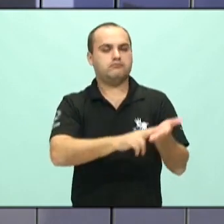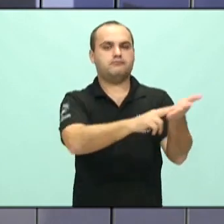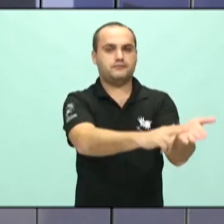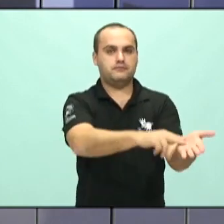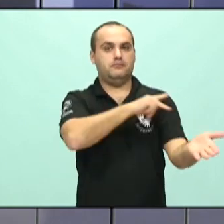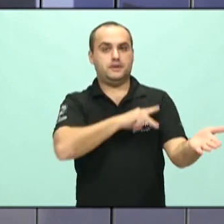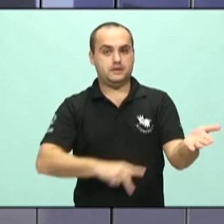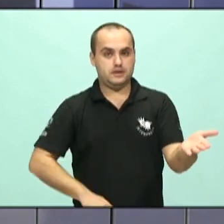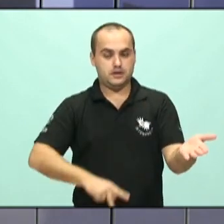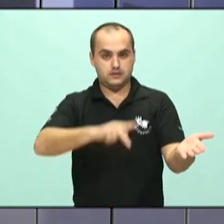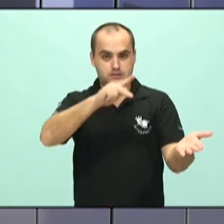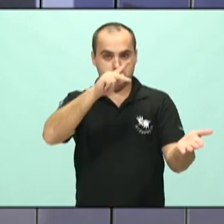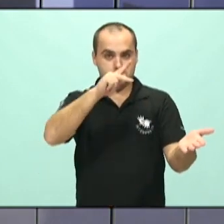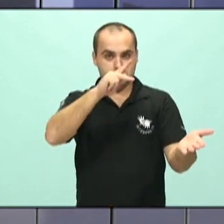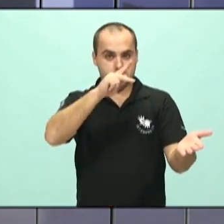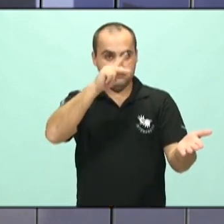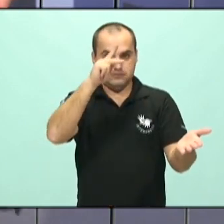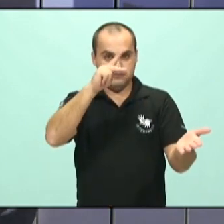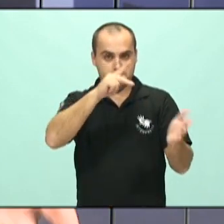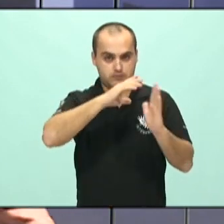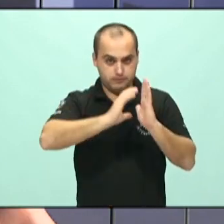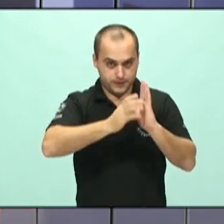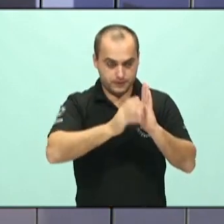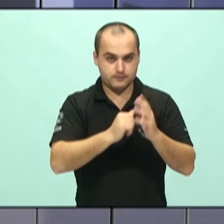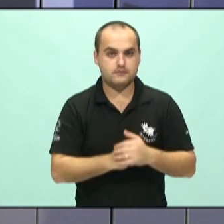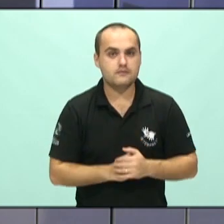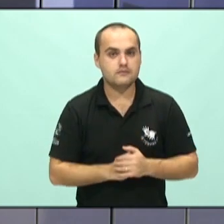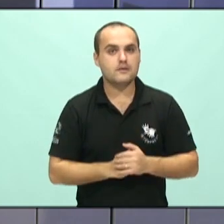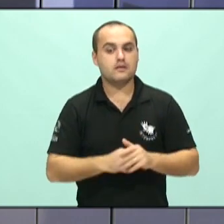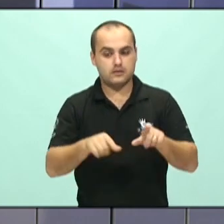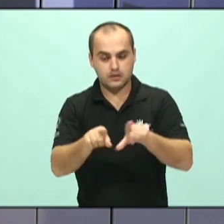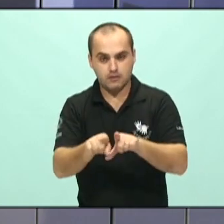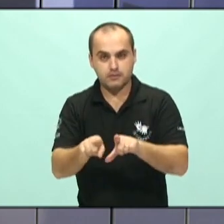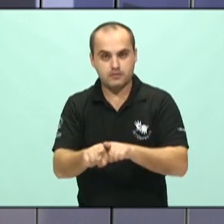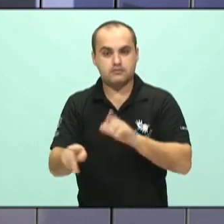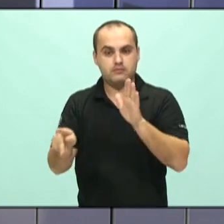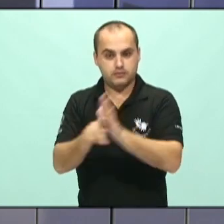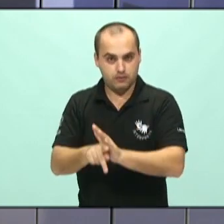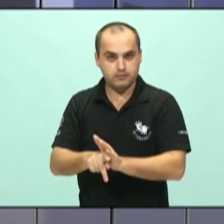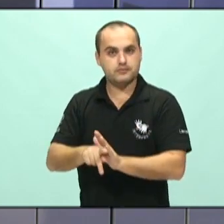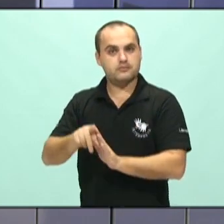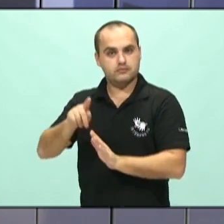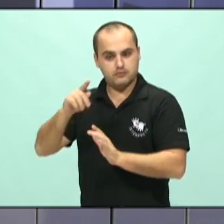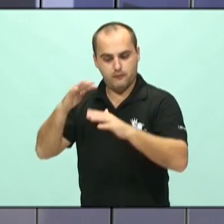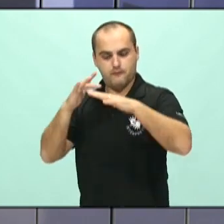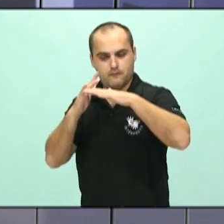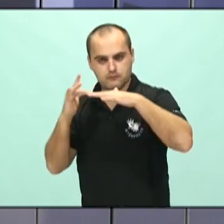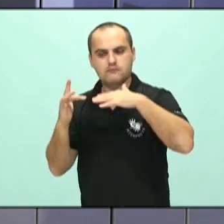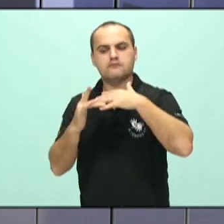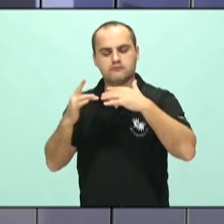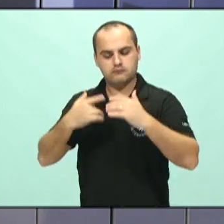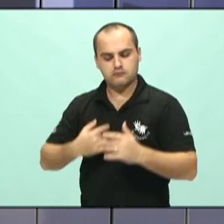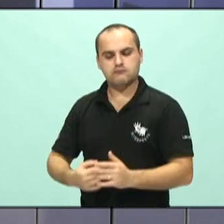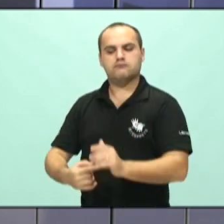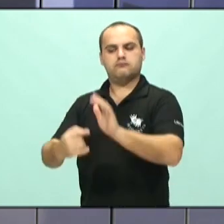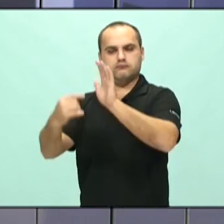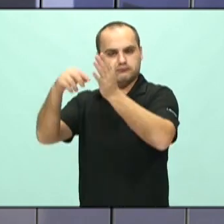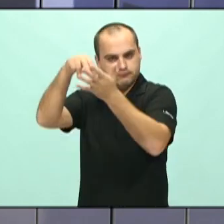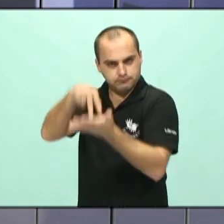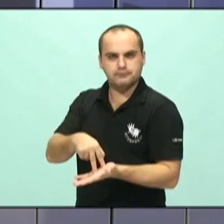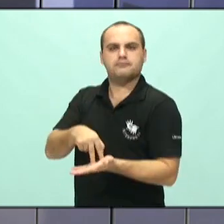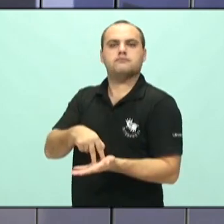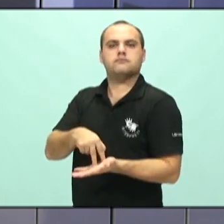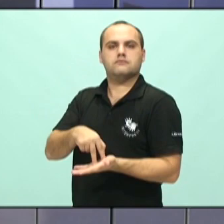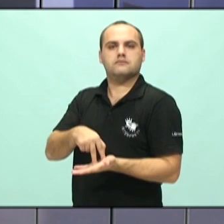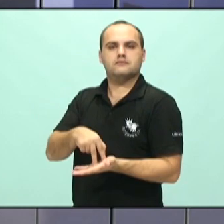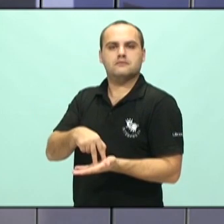me posicionando nas eleições, com um risco, inclusive, de ter que lutar pelo mandato na justiça e tudo mais. Mas